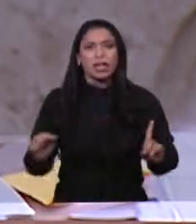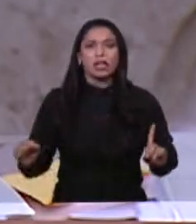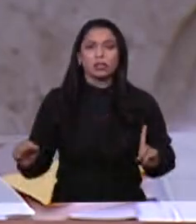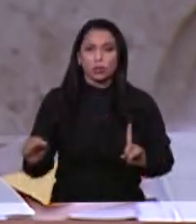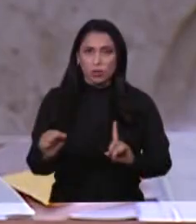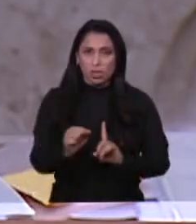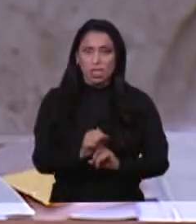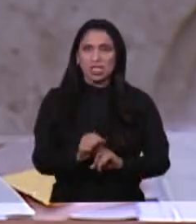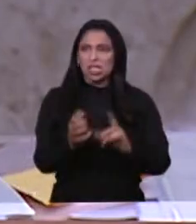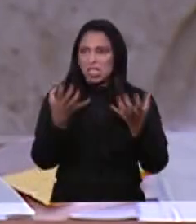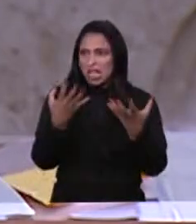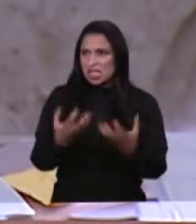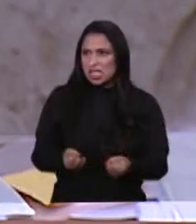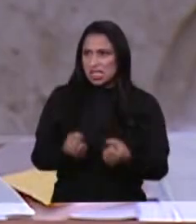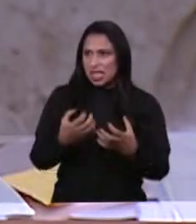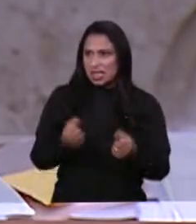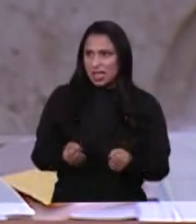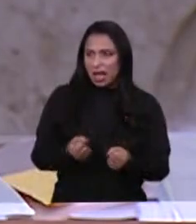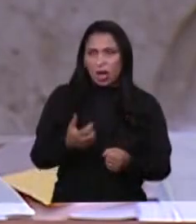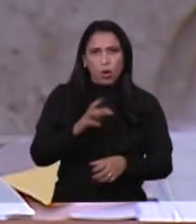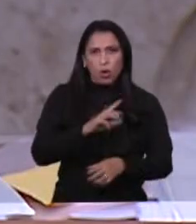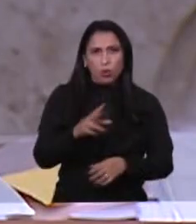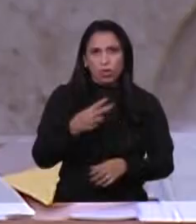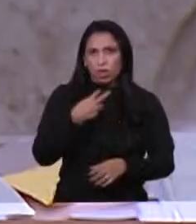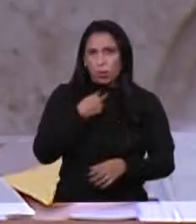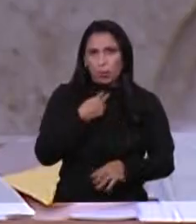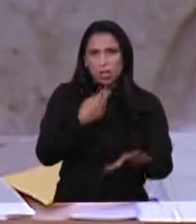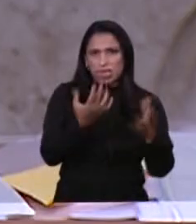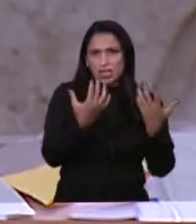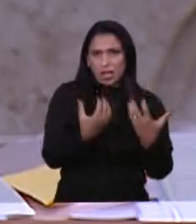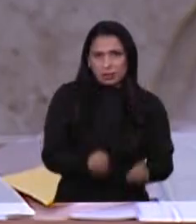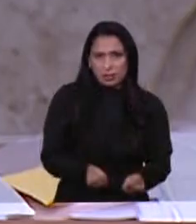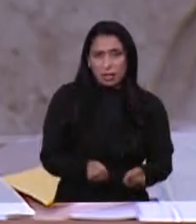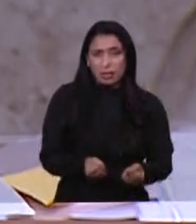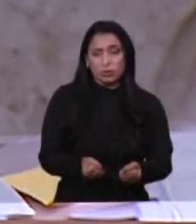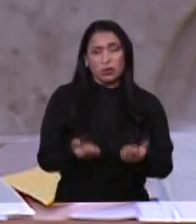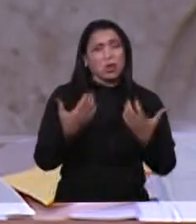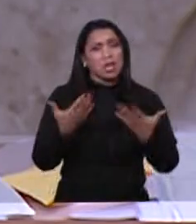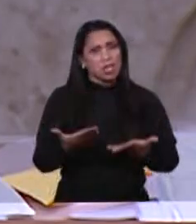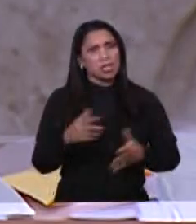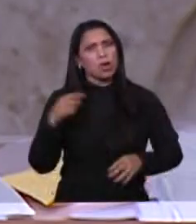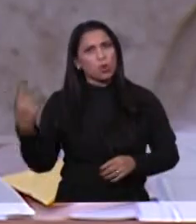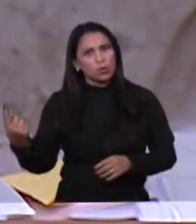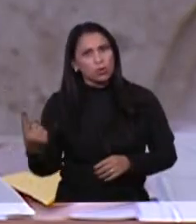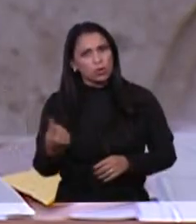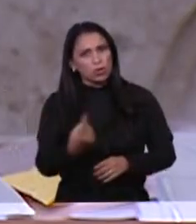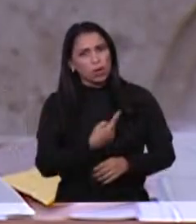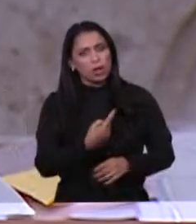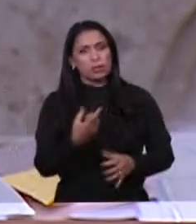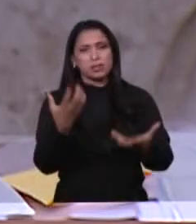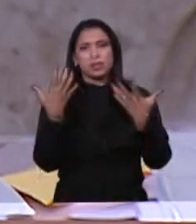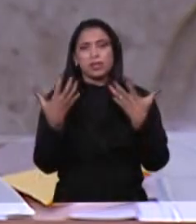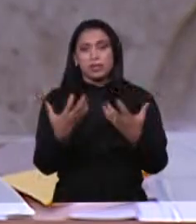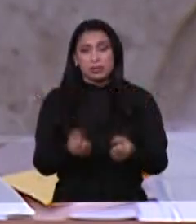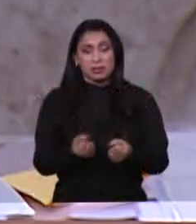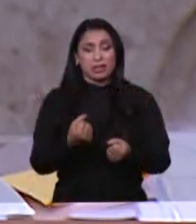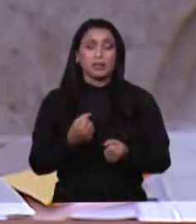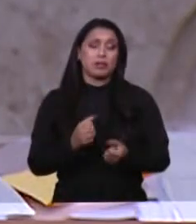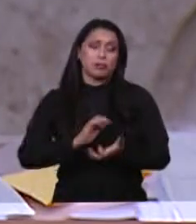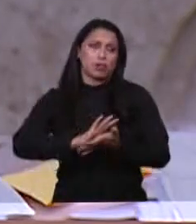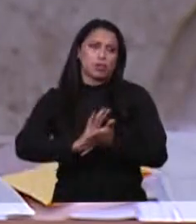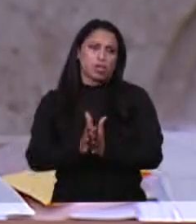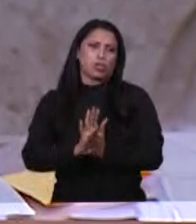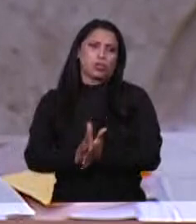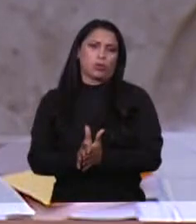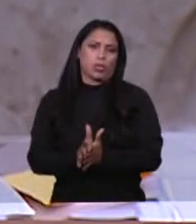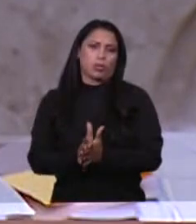tolerante do assalto da intolerância, então nós, os tolerantes, seremos destruídos e